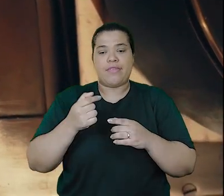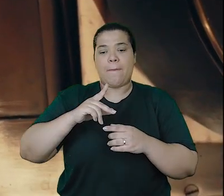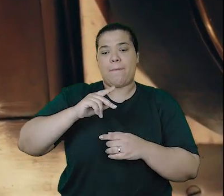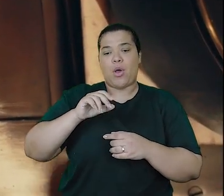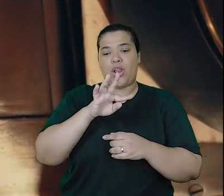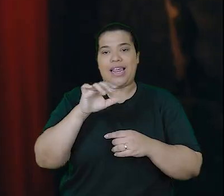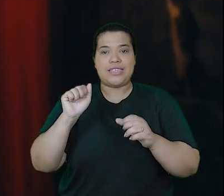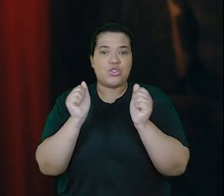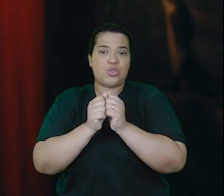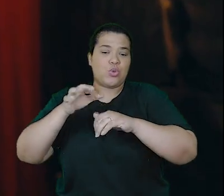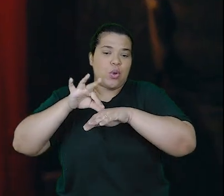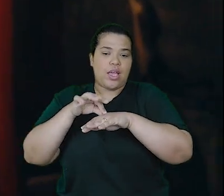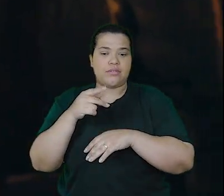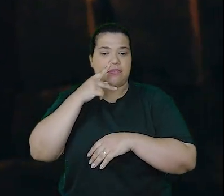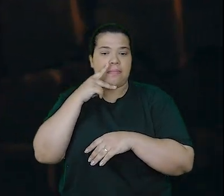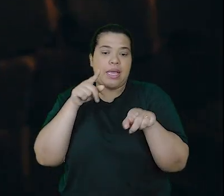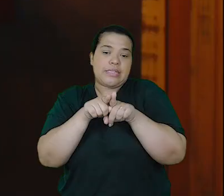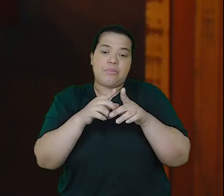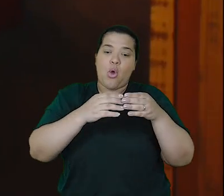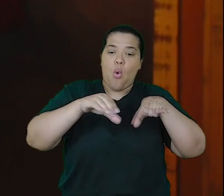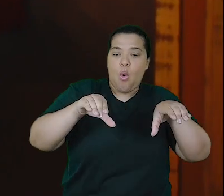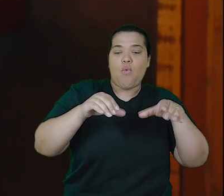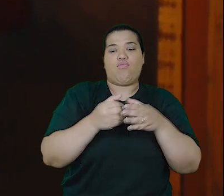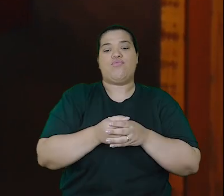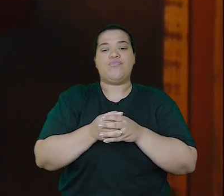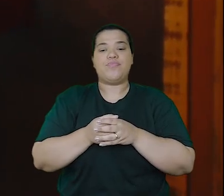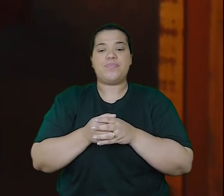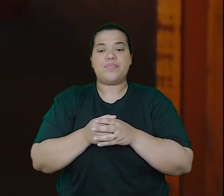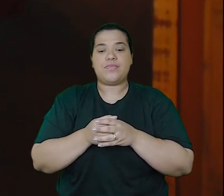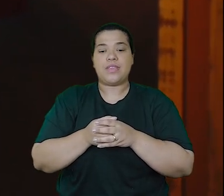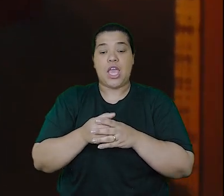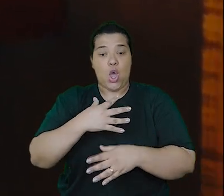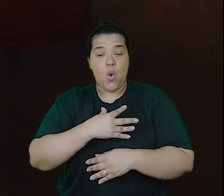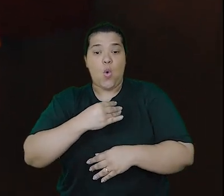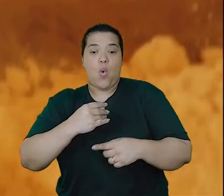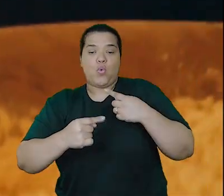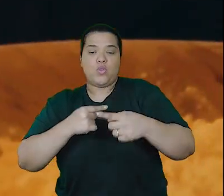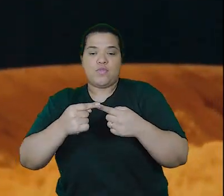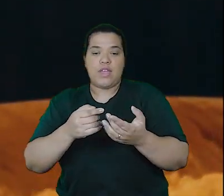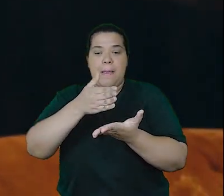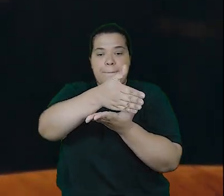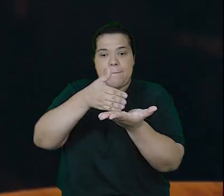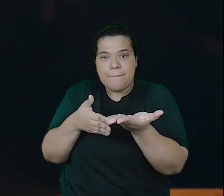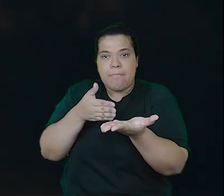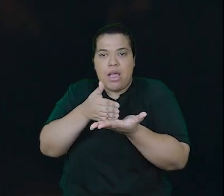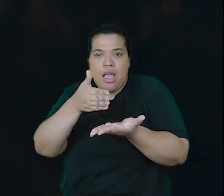e carne e pronto. Meu pai pegava um ovo com ele, com a mãe um ovo, né? E os filhos repartiam